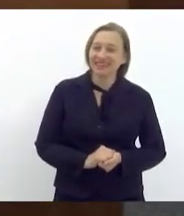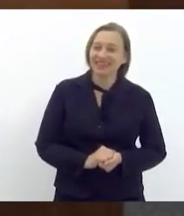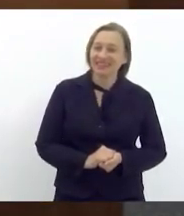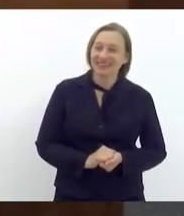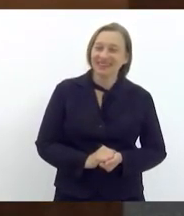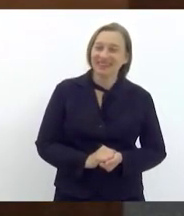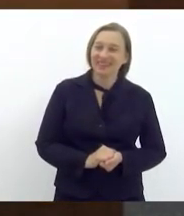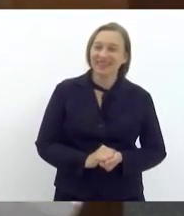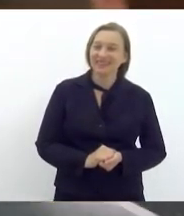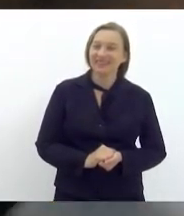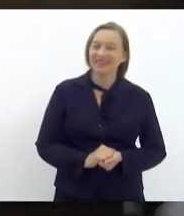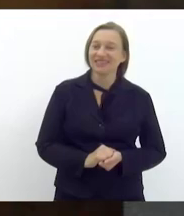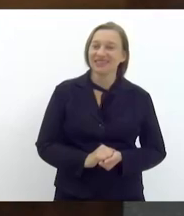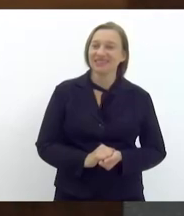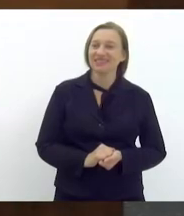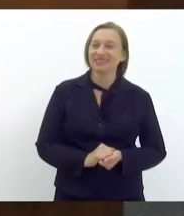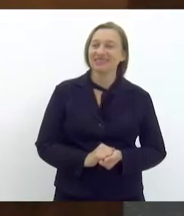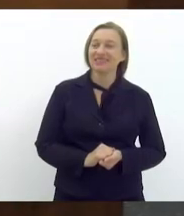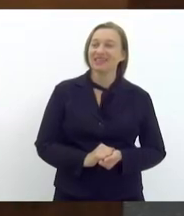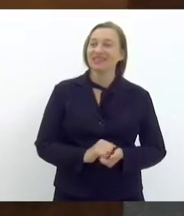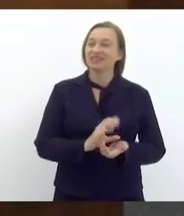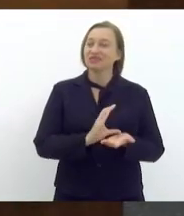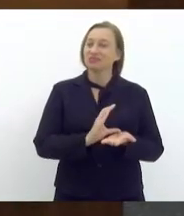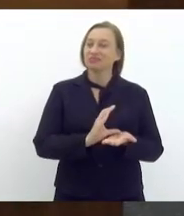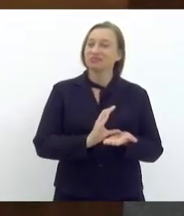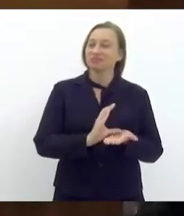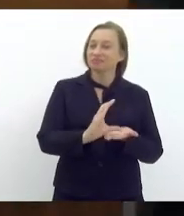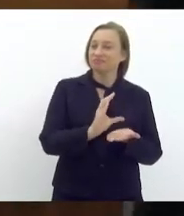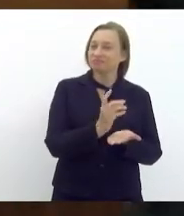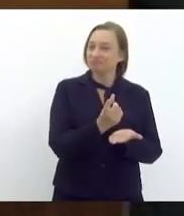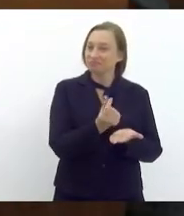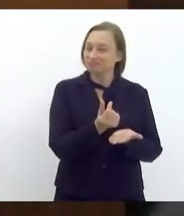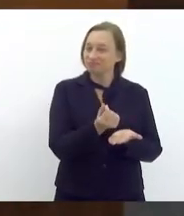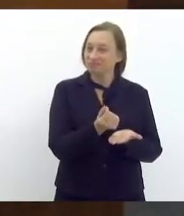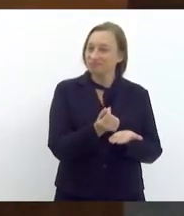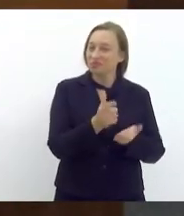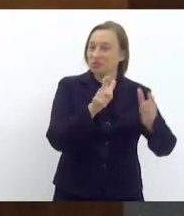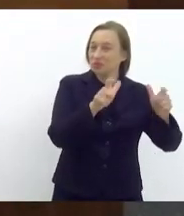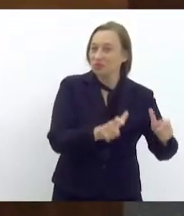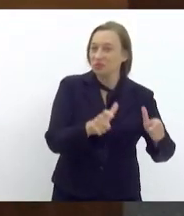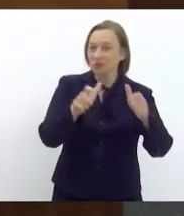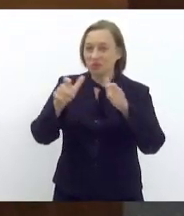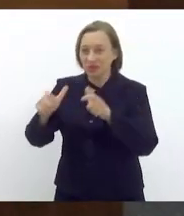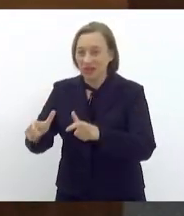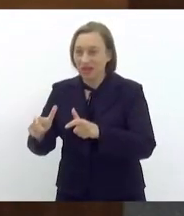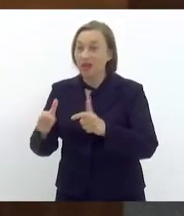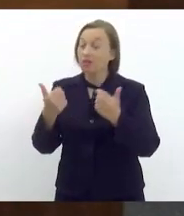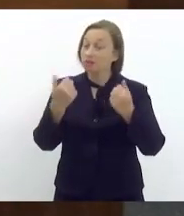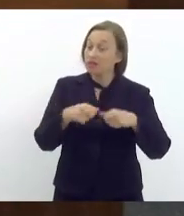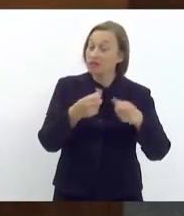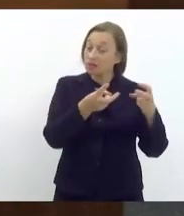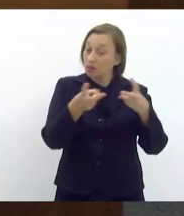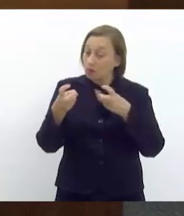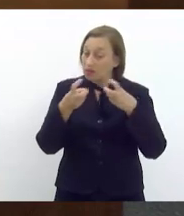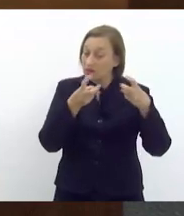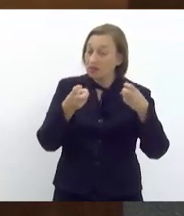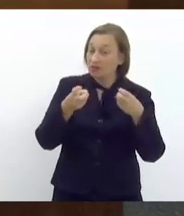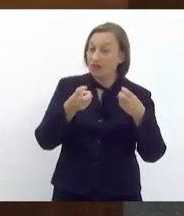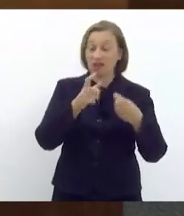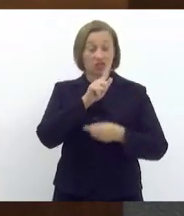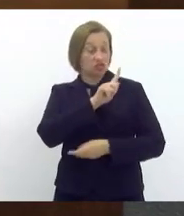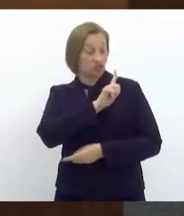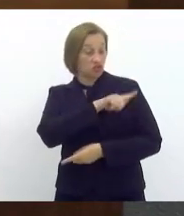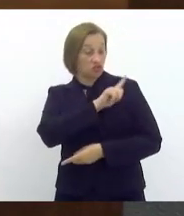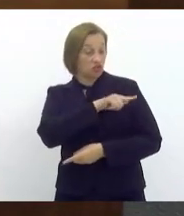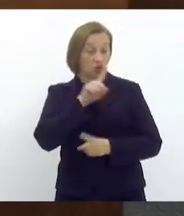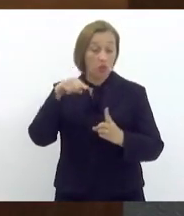descentralização dos créditos orçamentários entre as unidades gestoras deverão ser observadas a consecução do